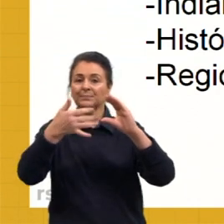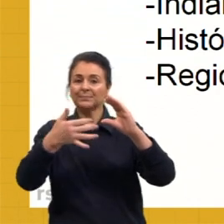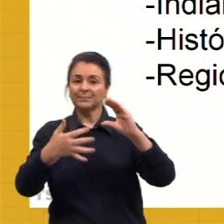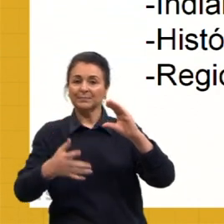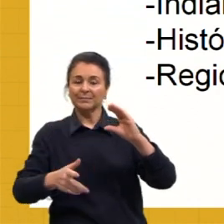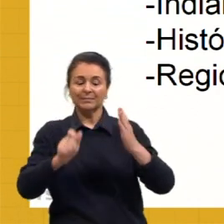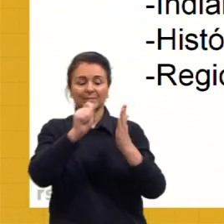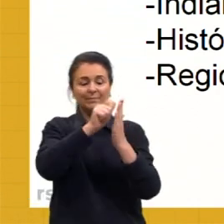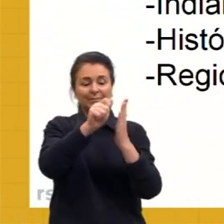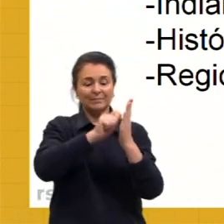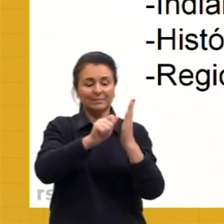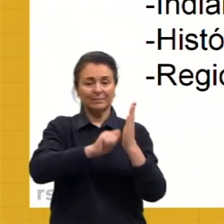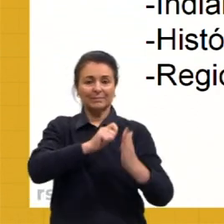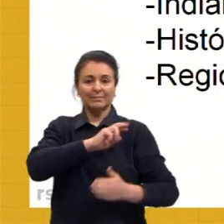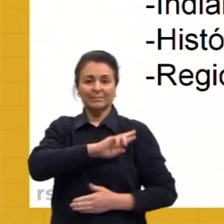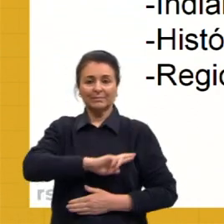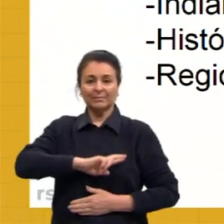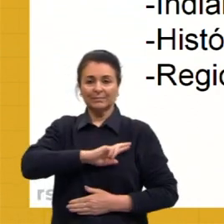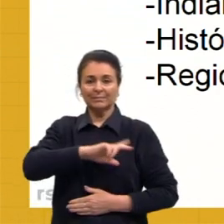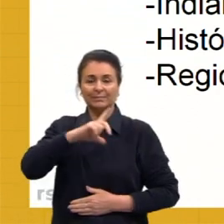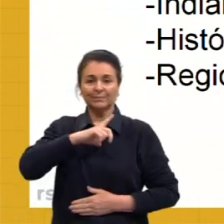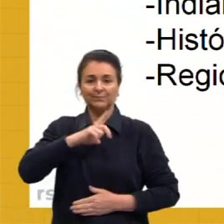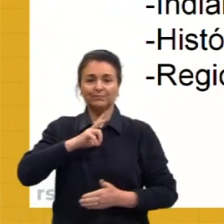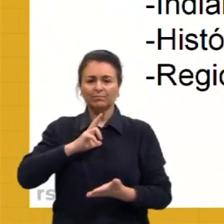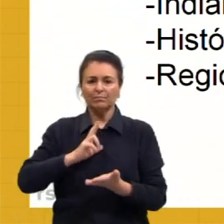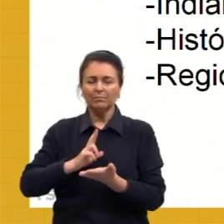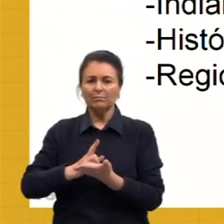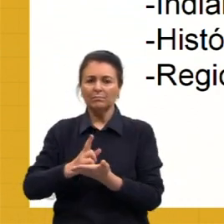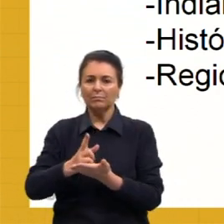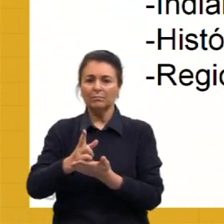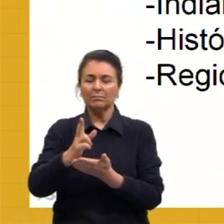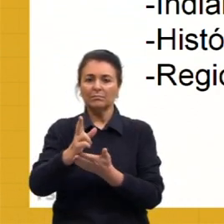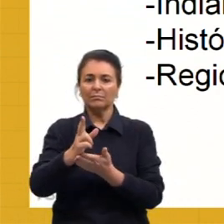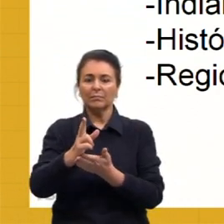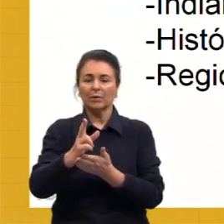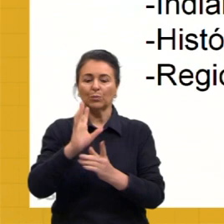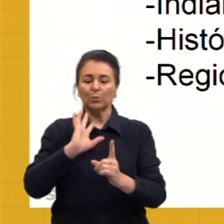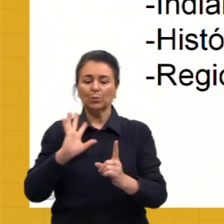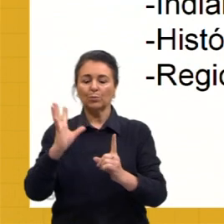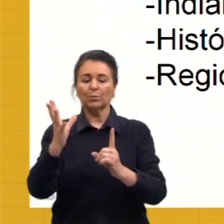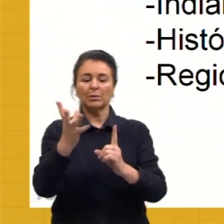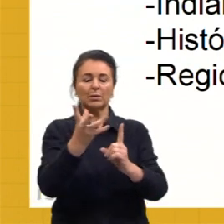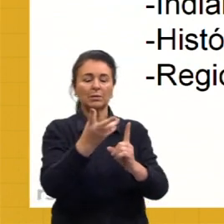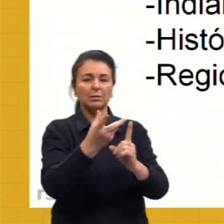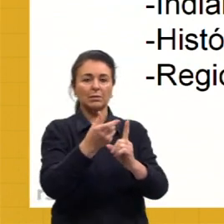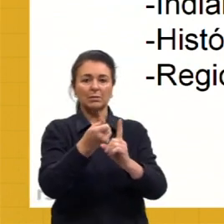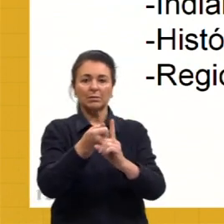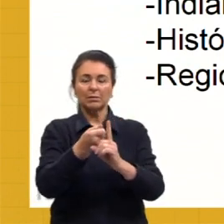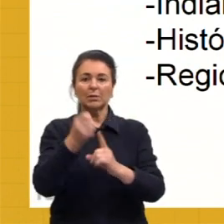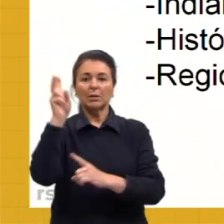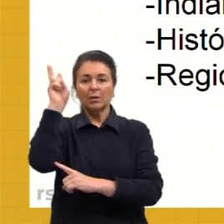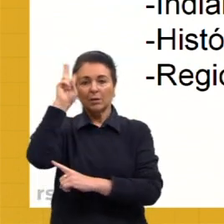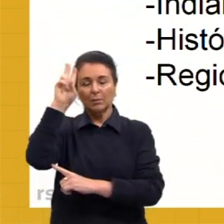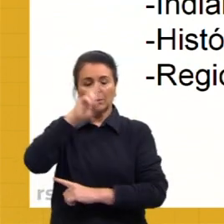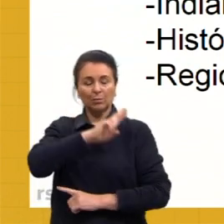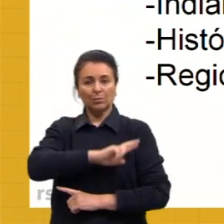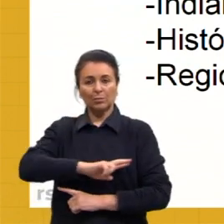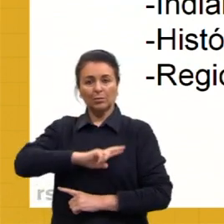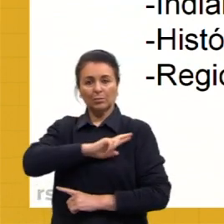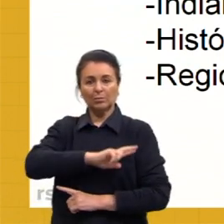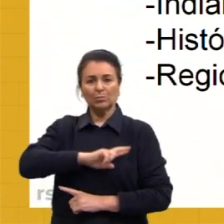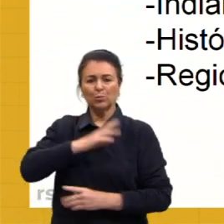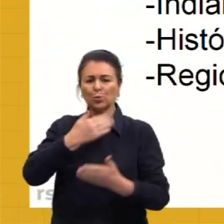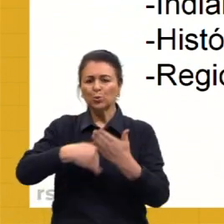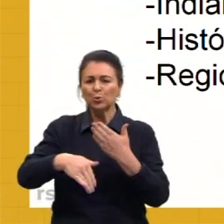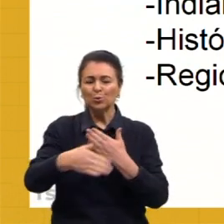características da prosa romântica temos Então essa continuidade da idealização né Lembrando que no romantismo tudo